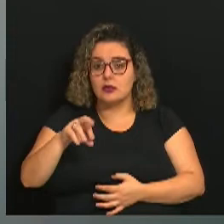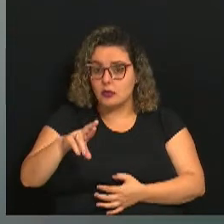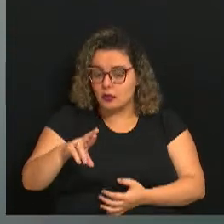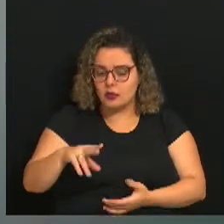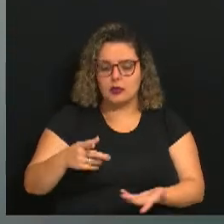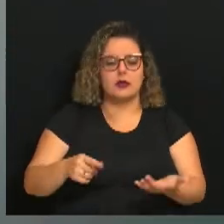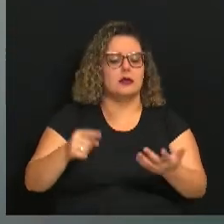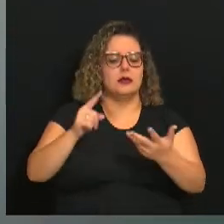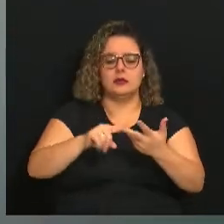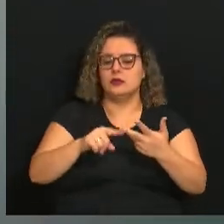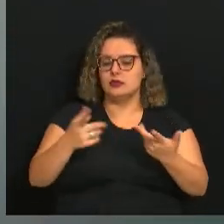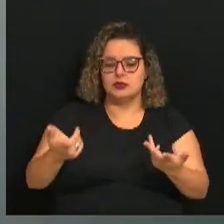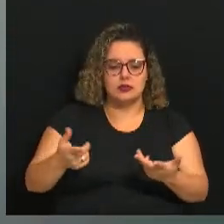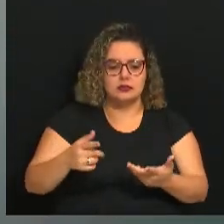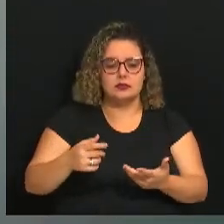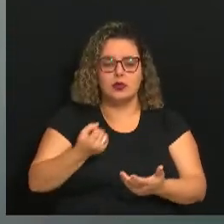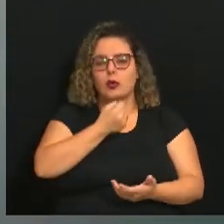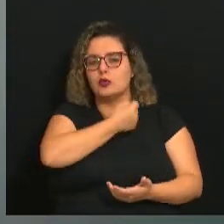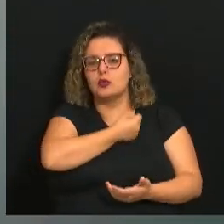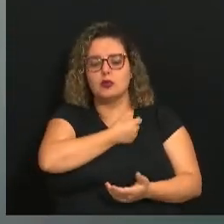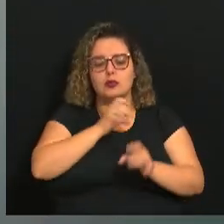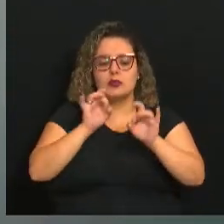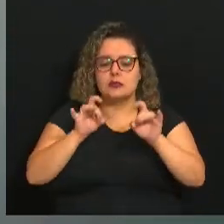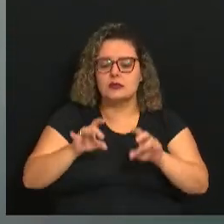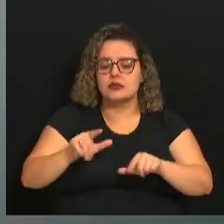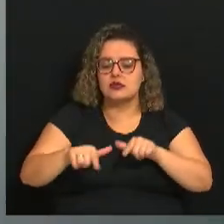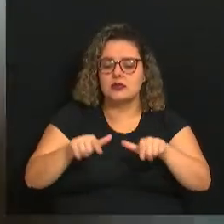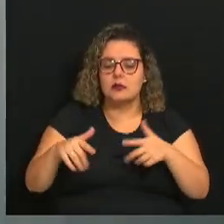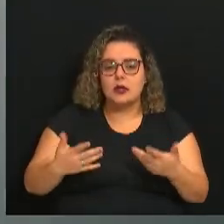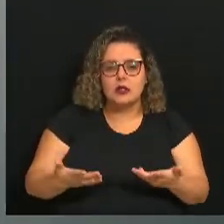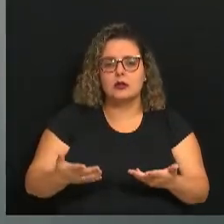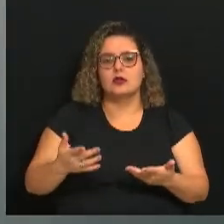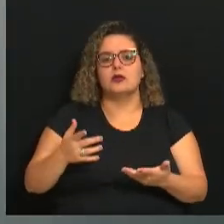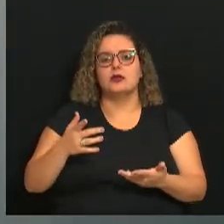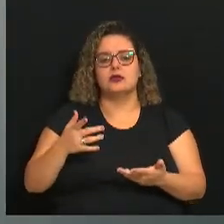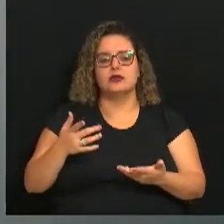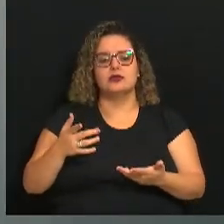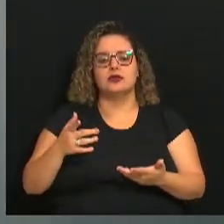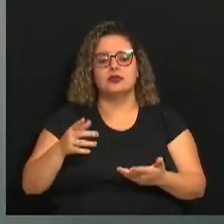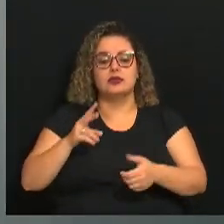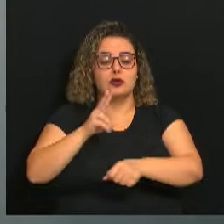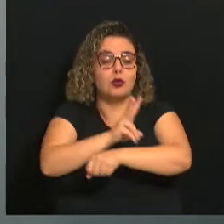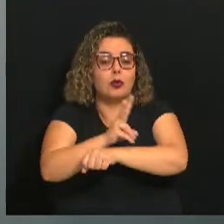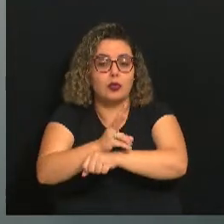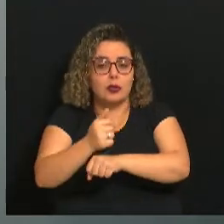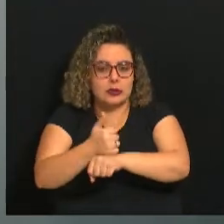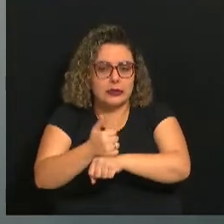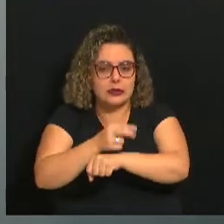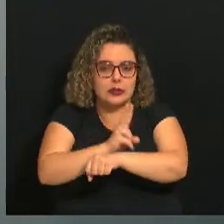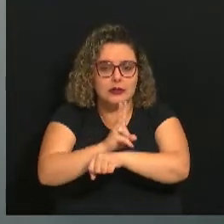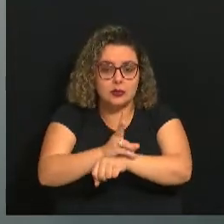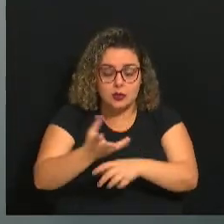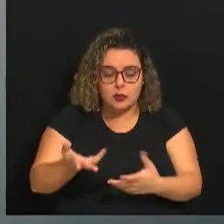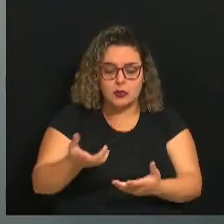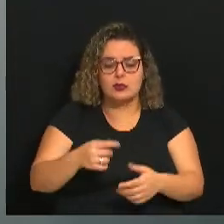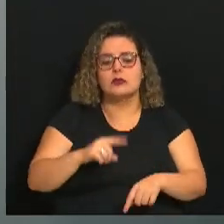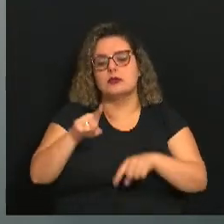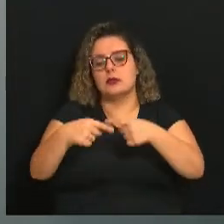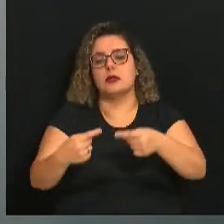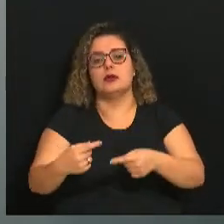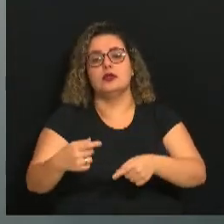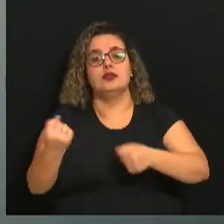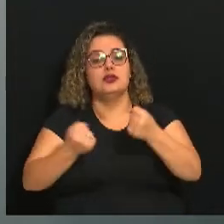daí, a Secretaria de Administração vai lançar um edital, e aí, público, inclusive,